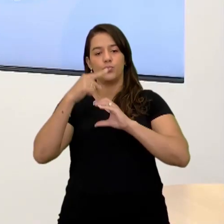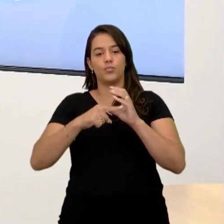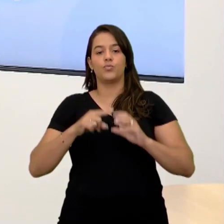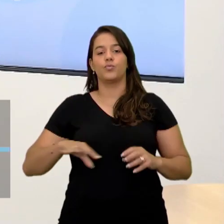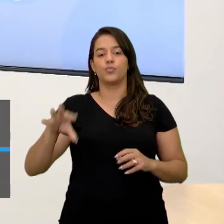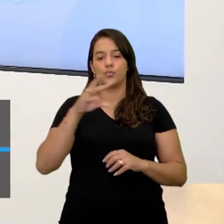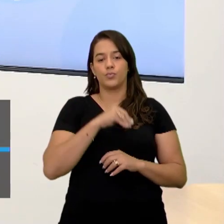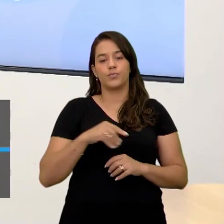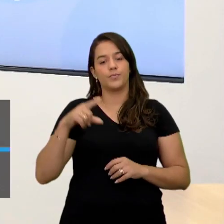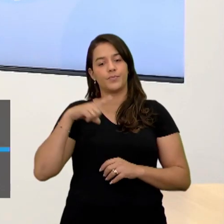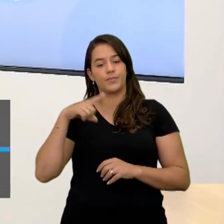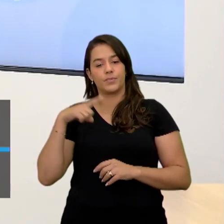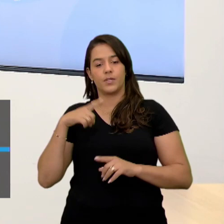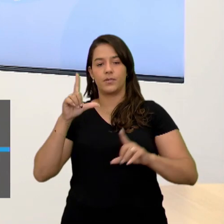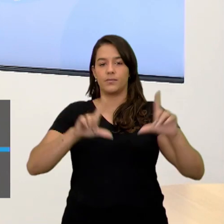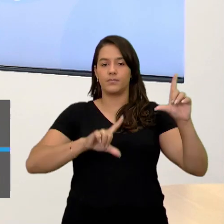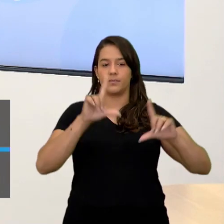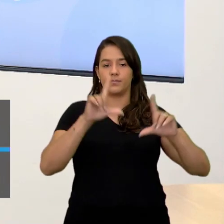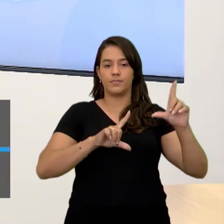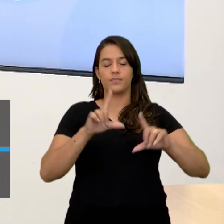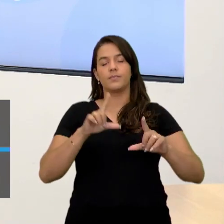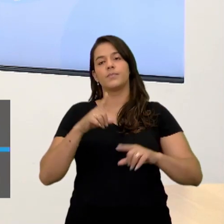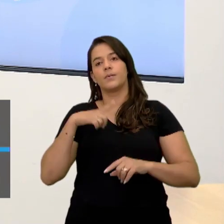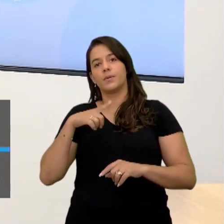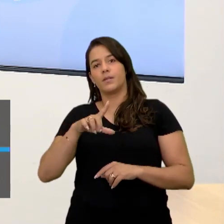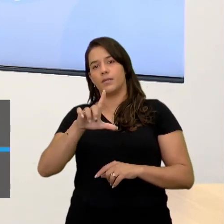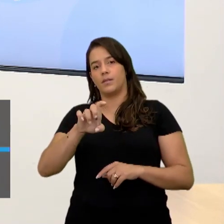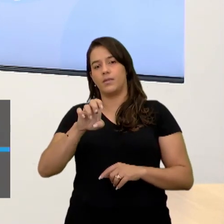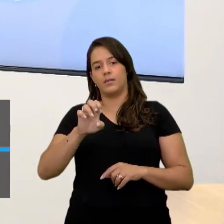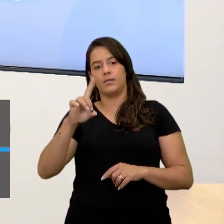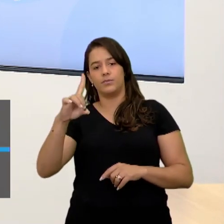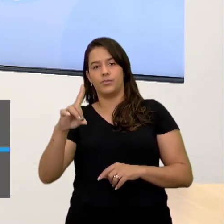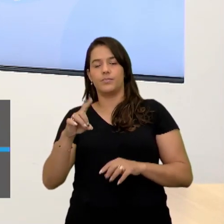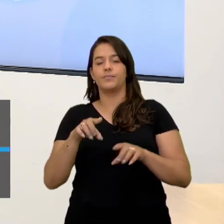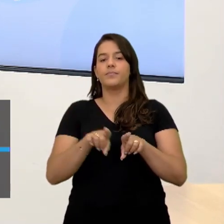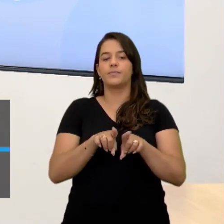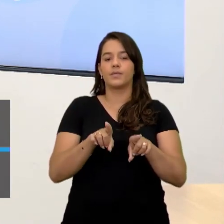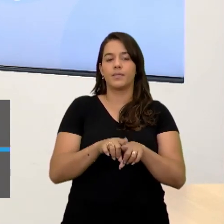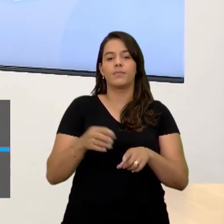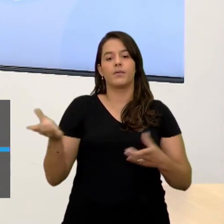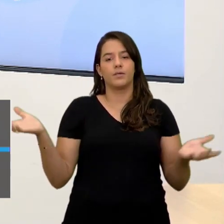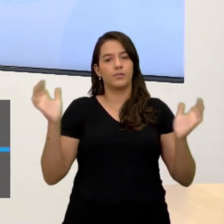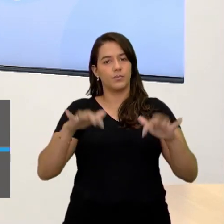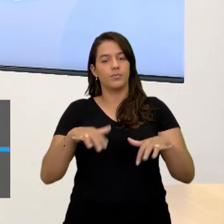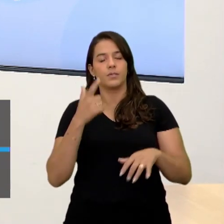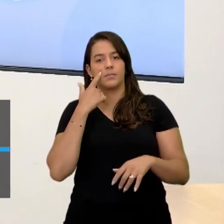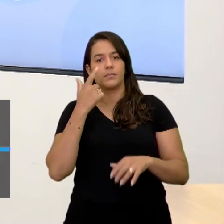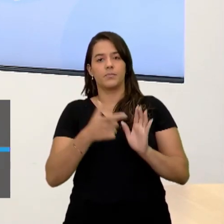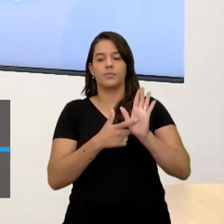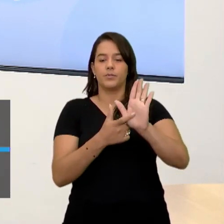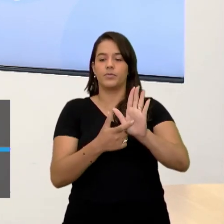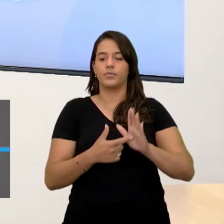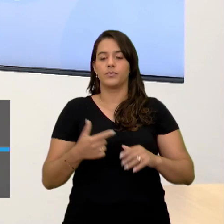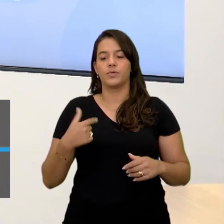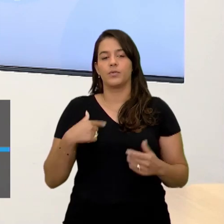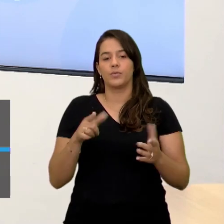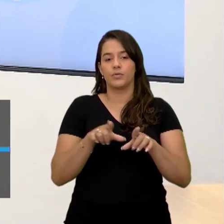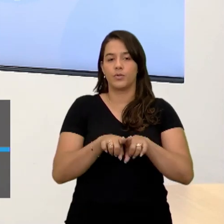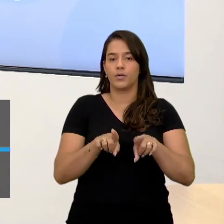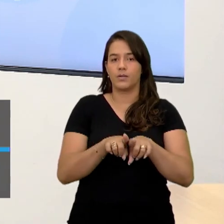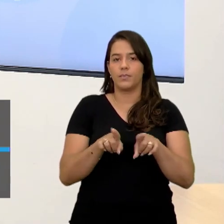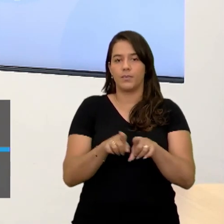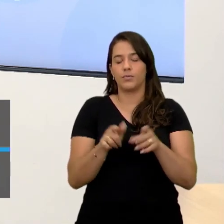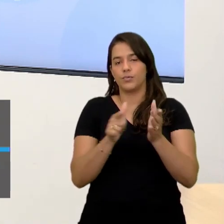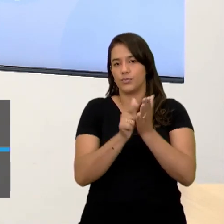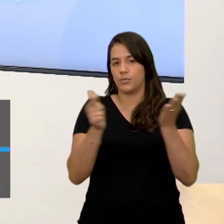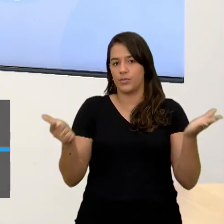Commons chamado Le Monde, República Brasil. Ele é Creative Commons, então vamos trazer para cá, tá certo? Certo? O jornal da USP, ou